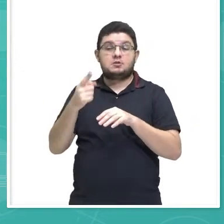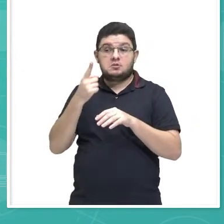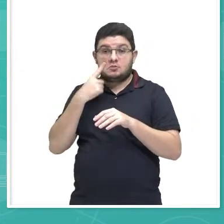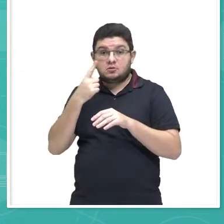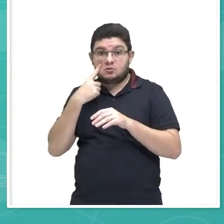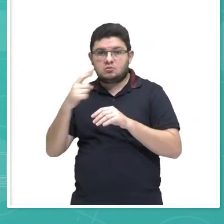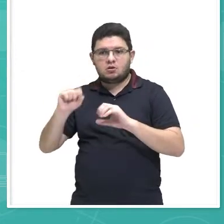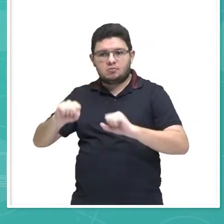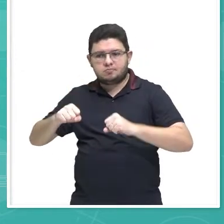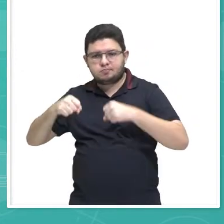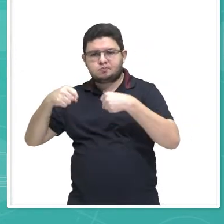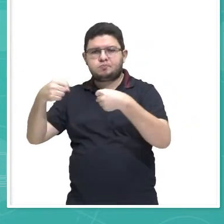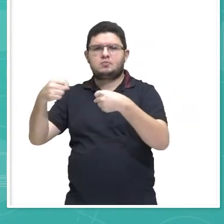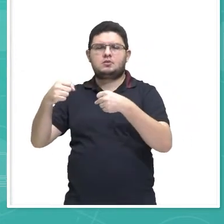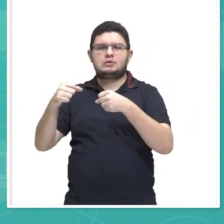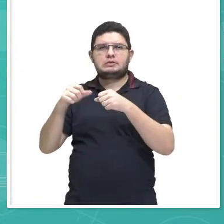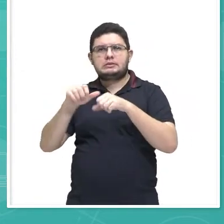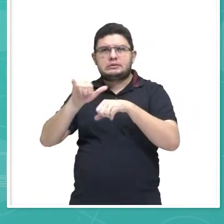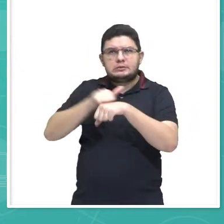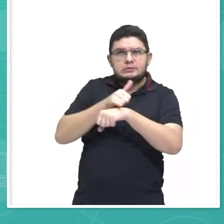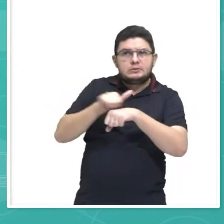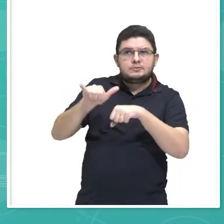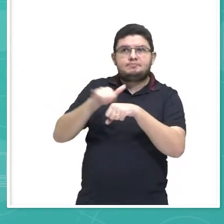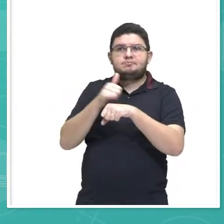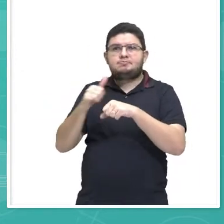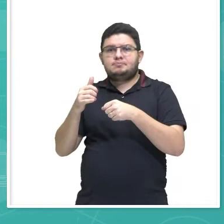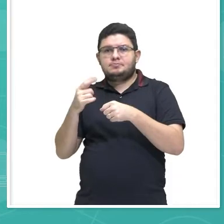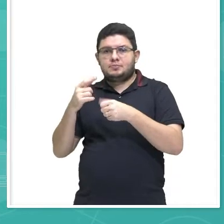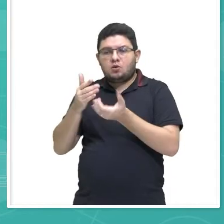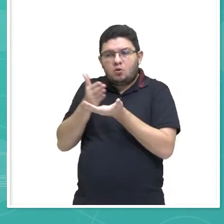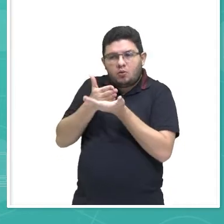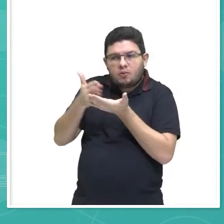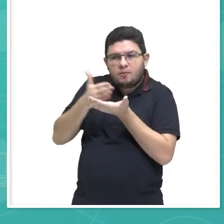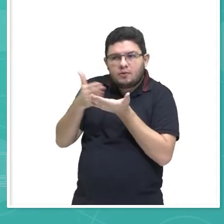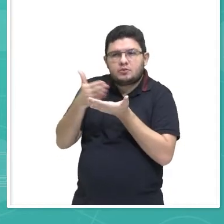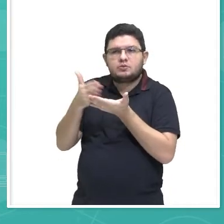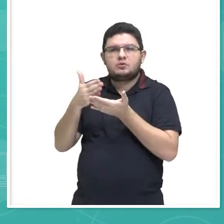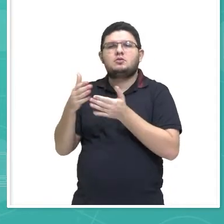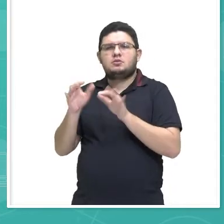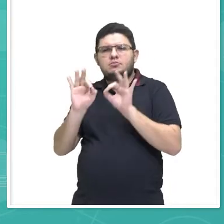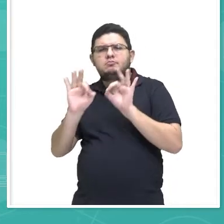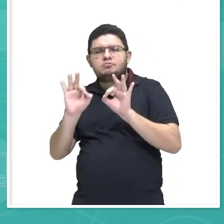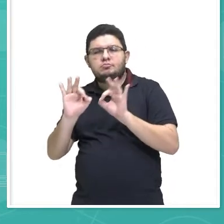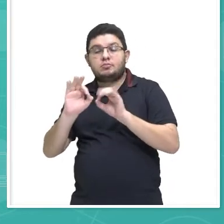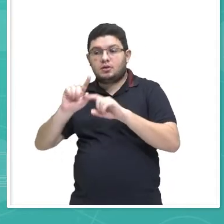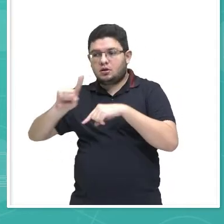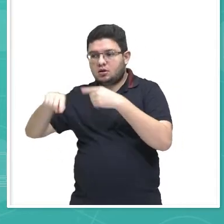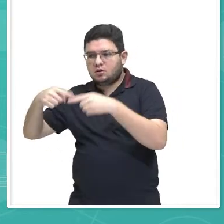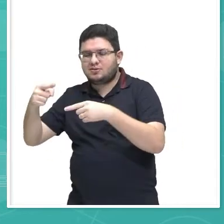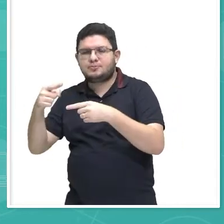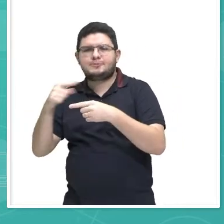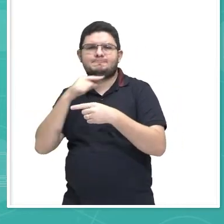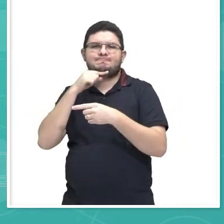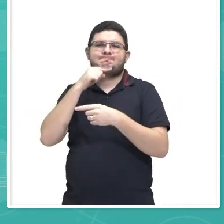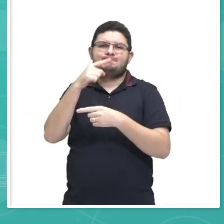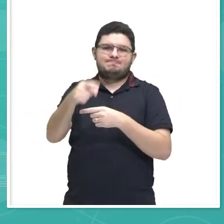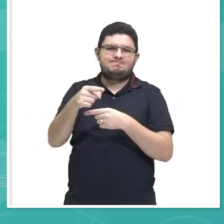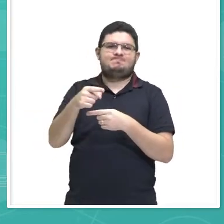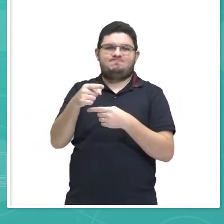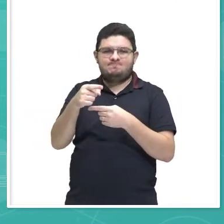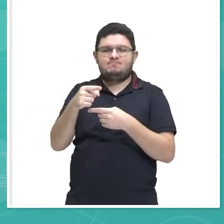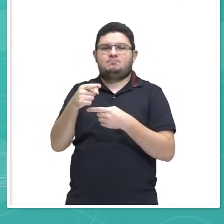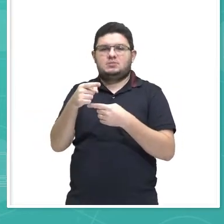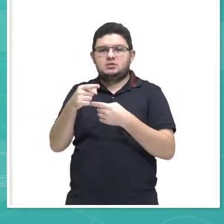bem elaborado, foi pensado, foi iniciado de uma forma correta, mas houve alguma coisa que não fez uma aplicação